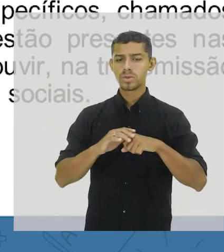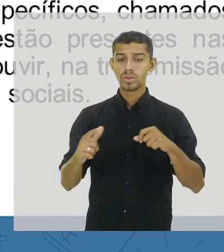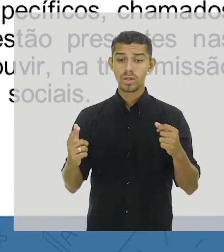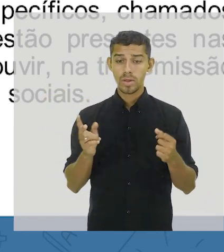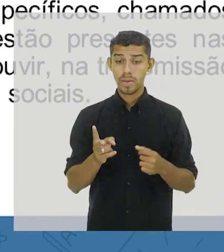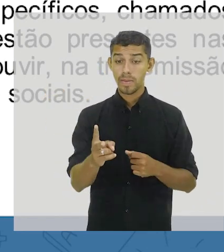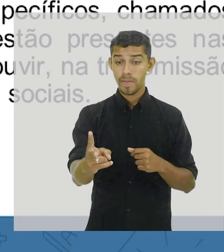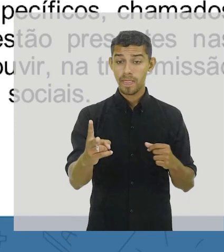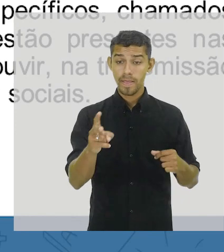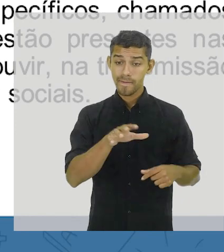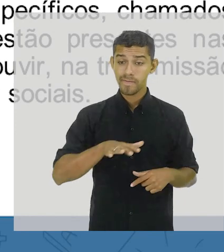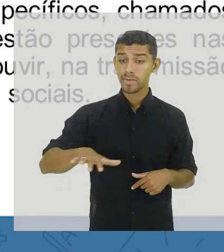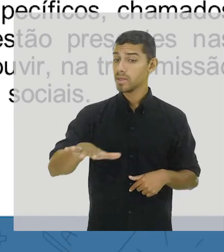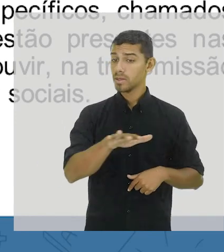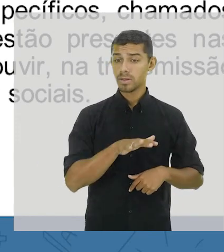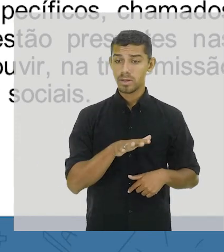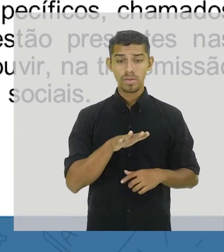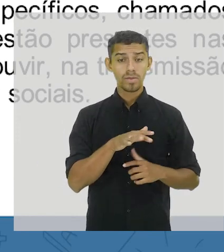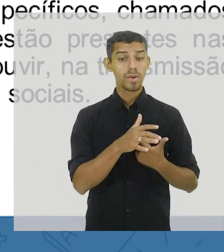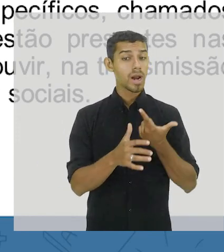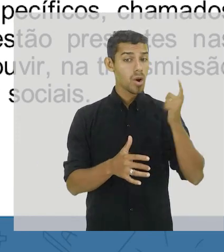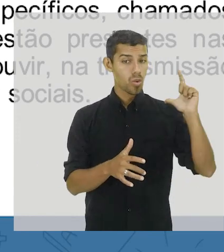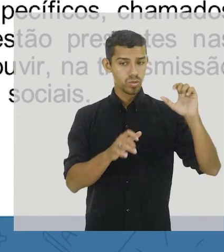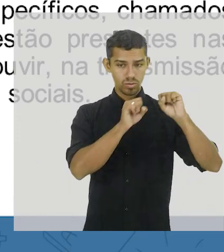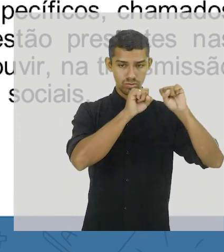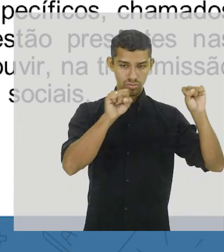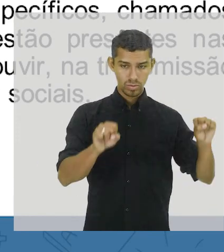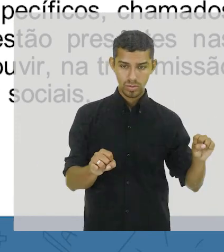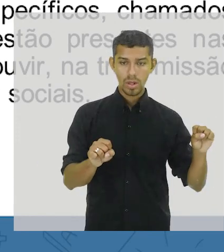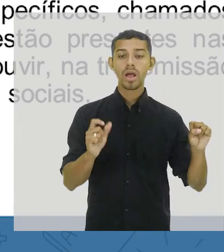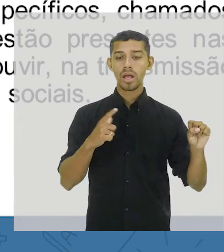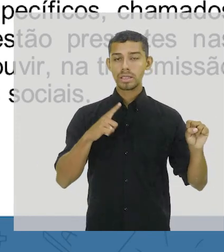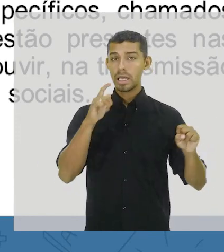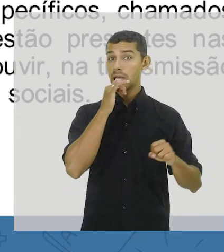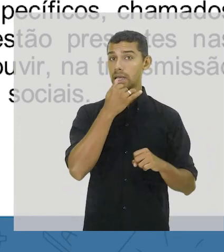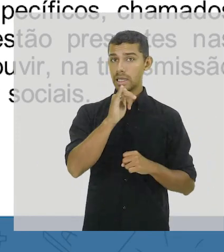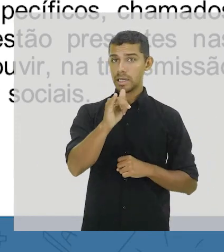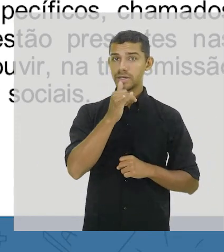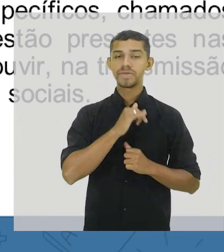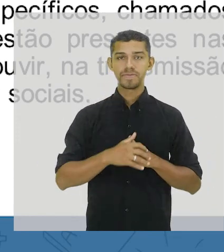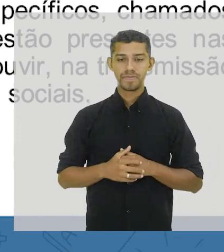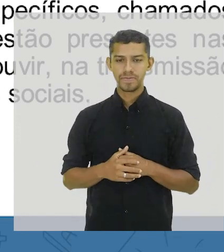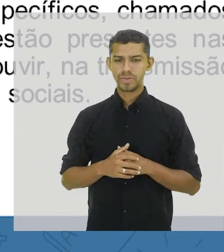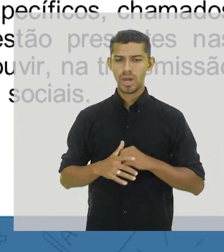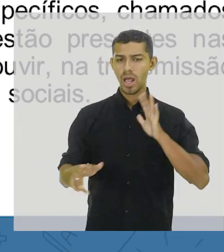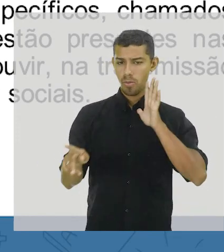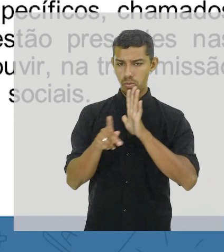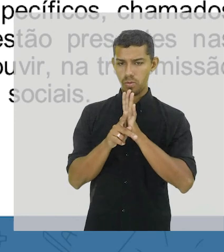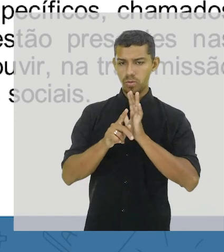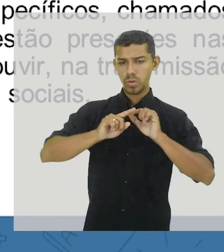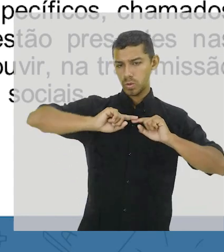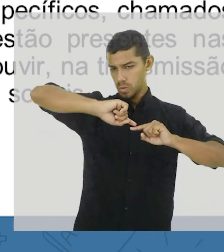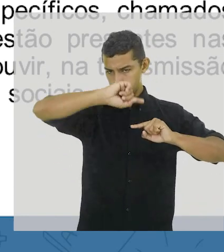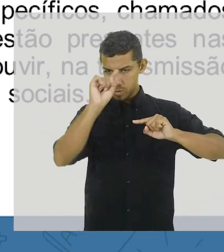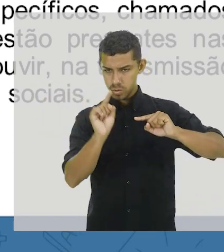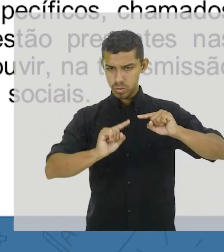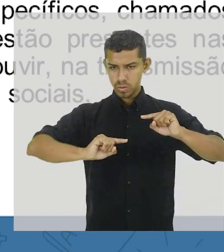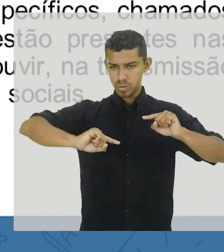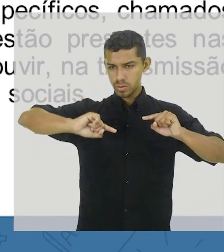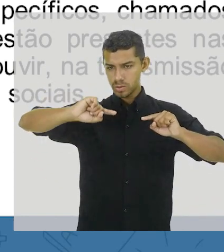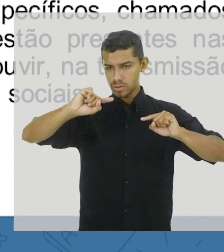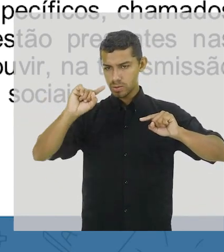de uma região para outra do sistema, transportando apenas energia. Quando uma onda que se